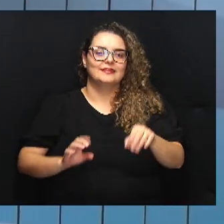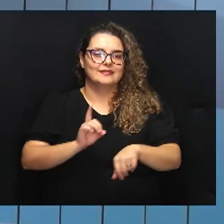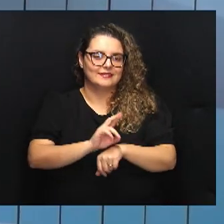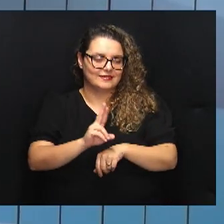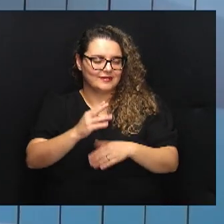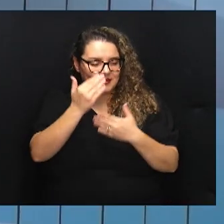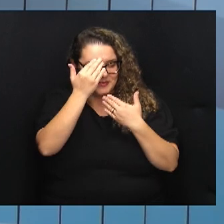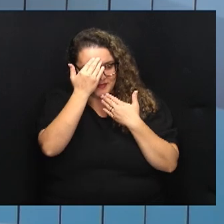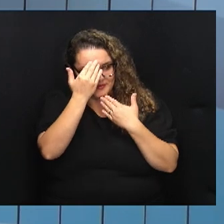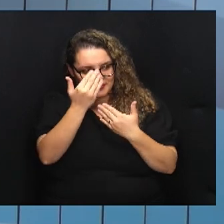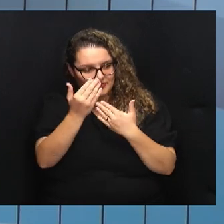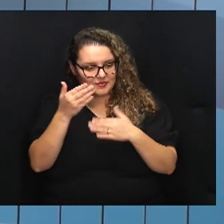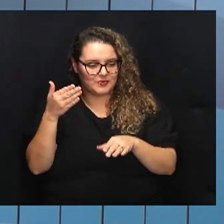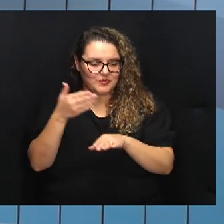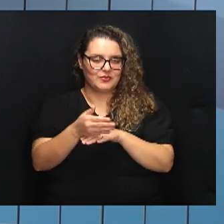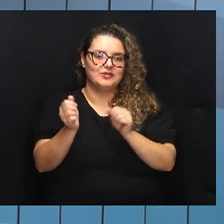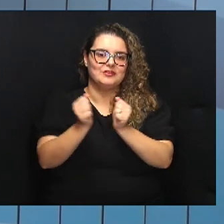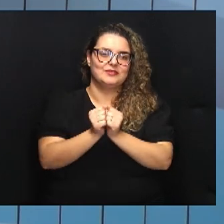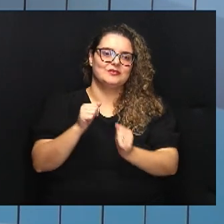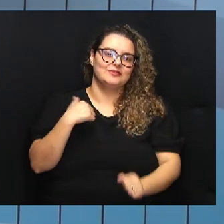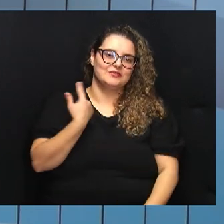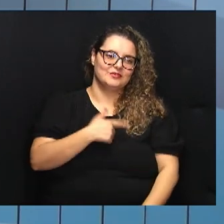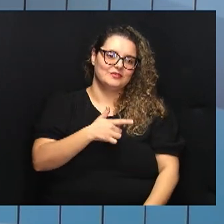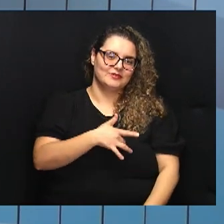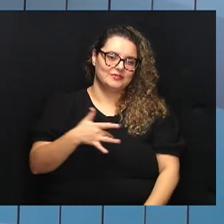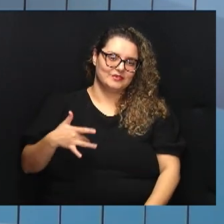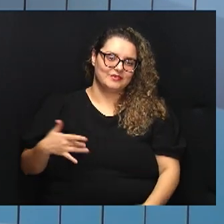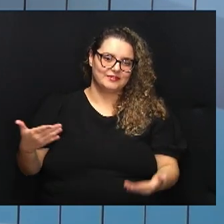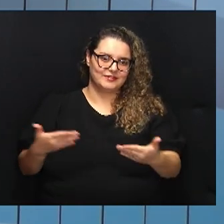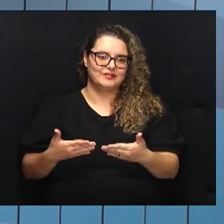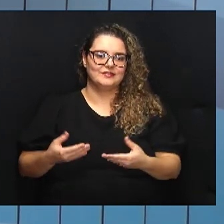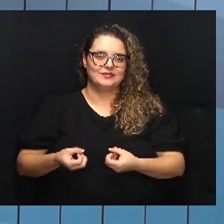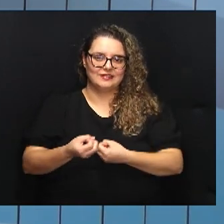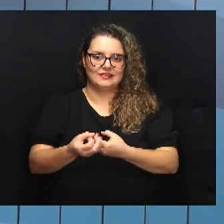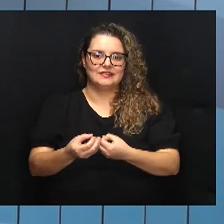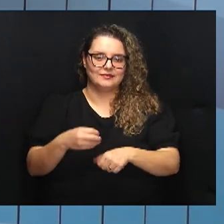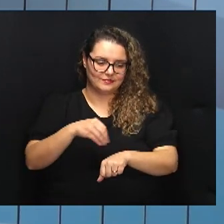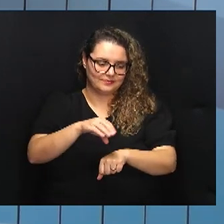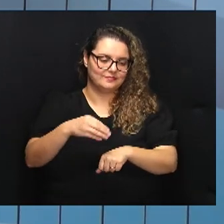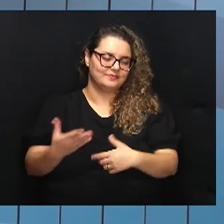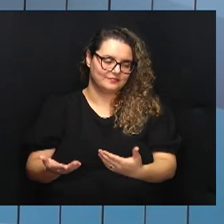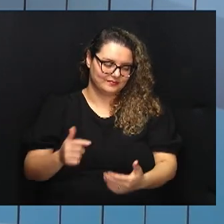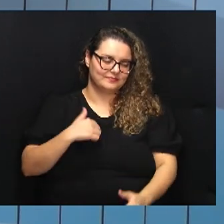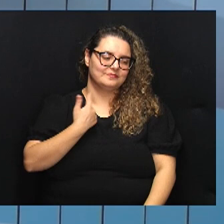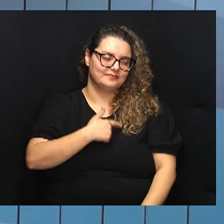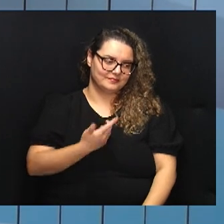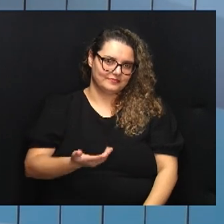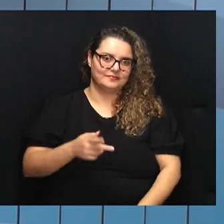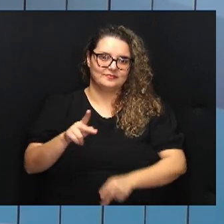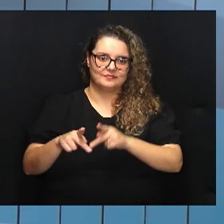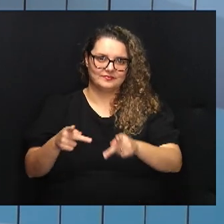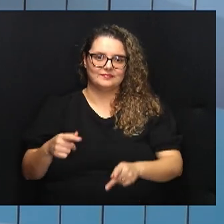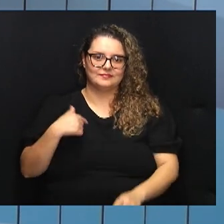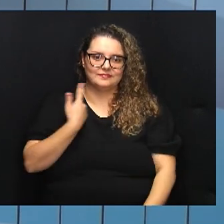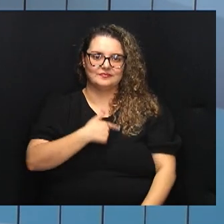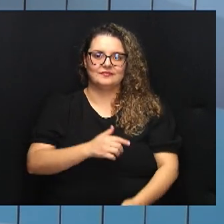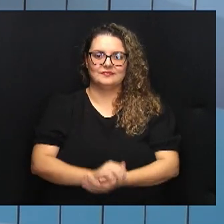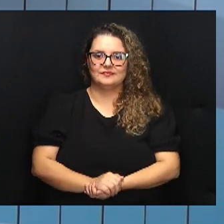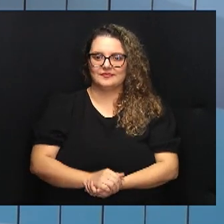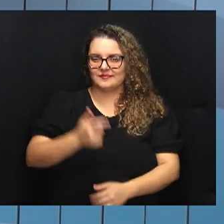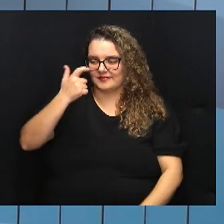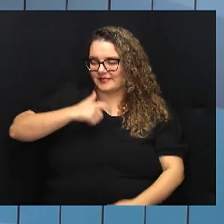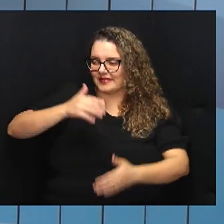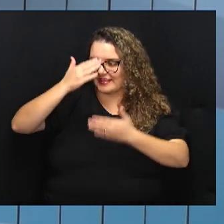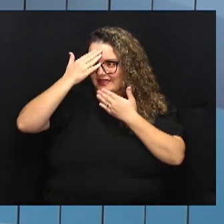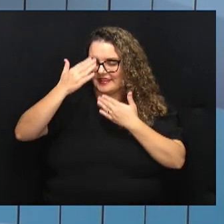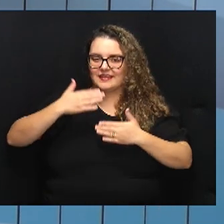muito obrigada pela sua participação aqui no Saúde Agora e por trazer, né, tanta informação assim para o público aqui para a gente. Eu que